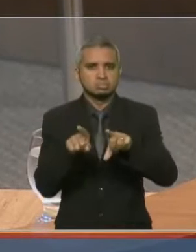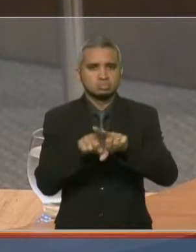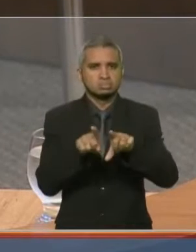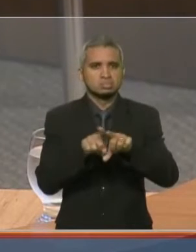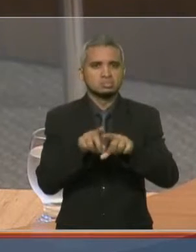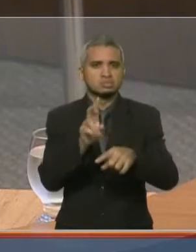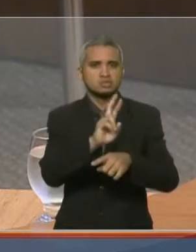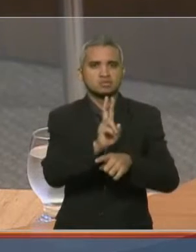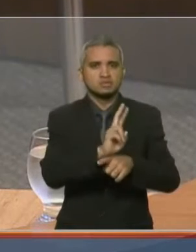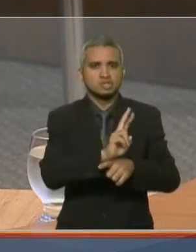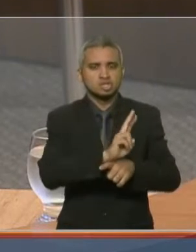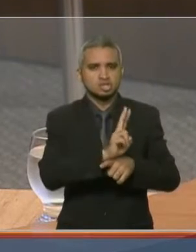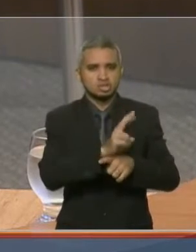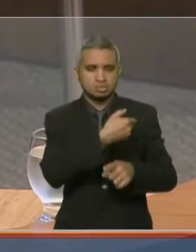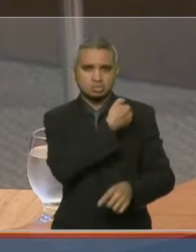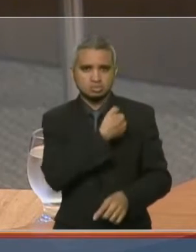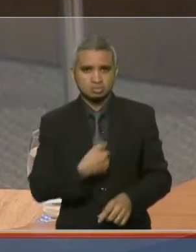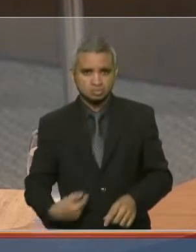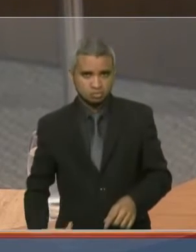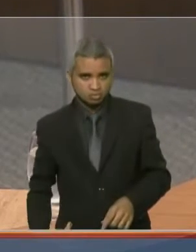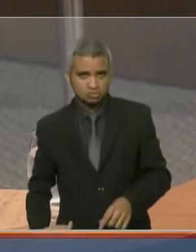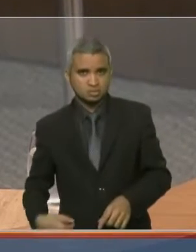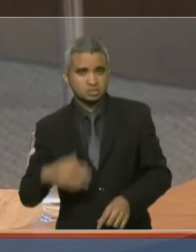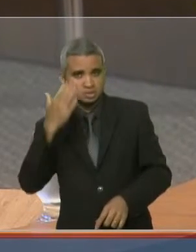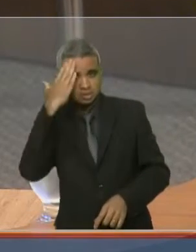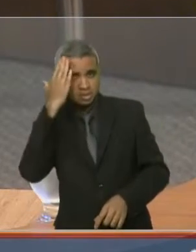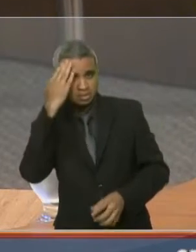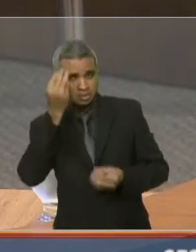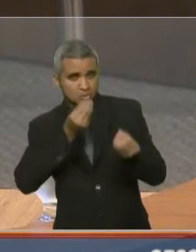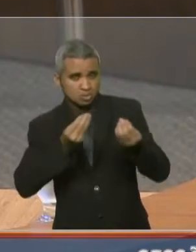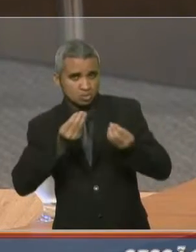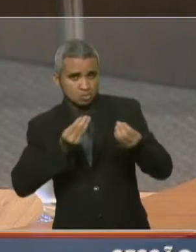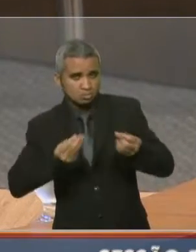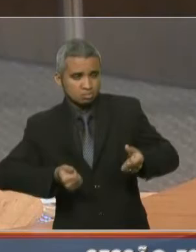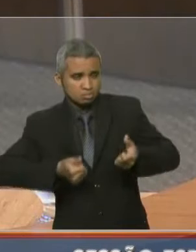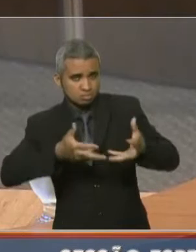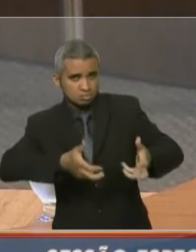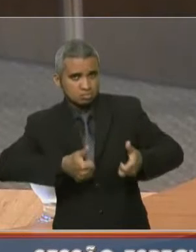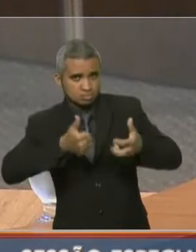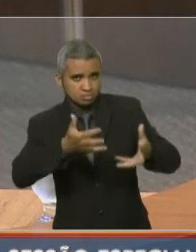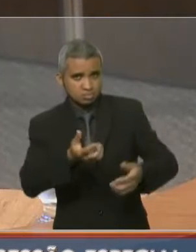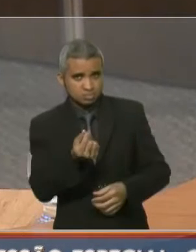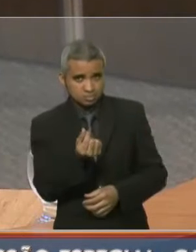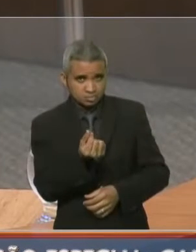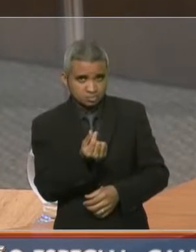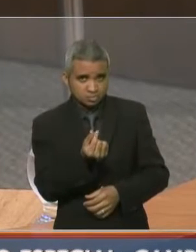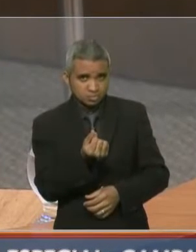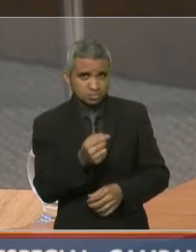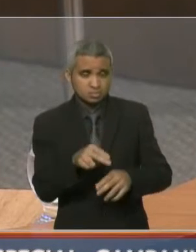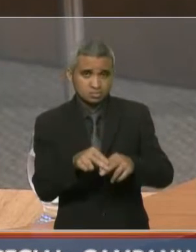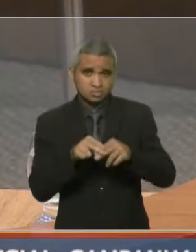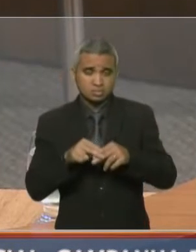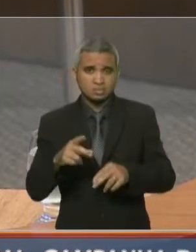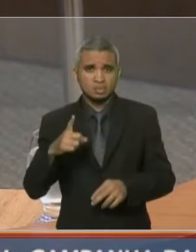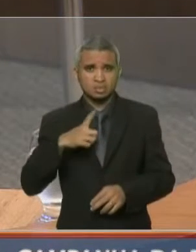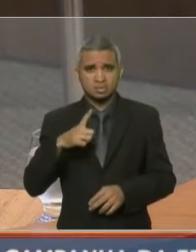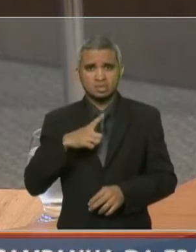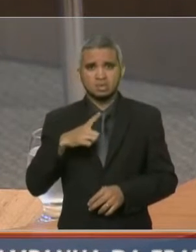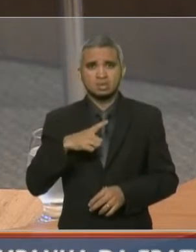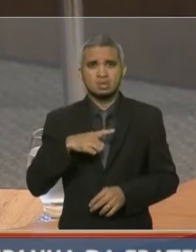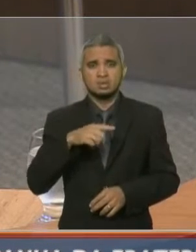executivo. E para que a gente tenha noção do que significa o poder legislativo no Brasil, ele